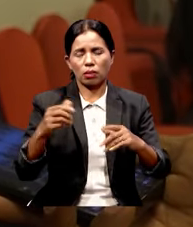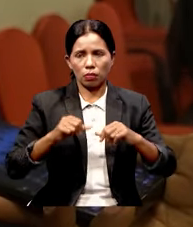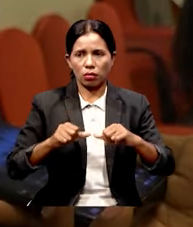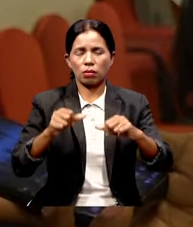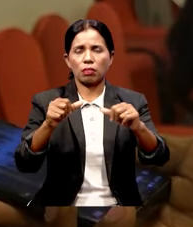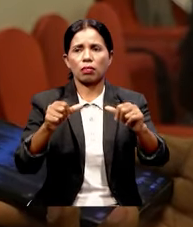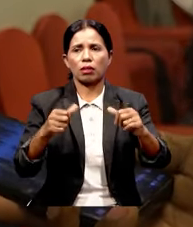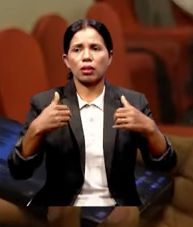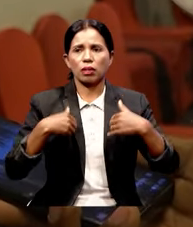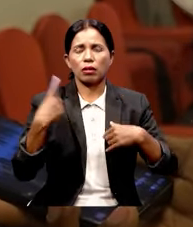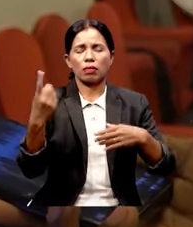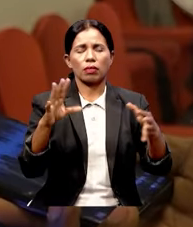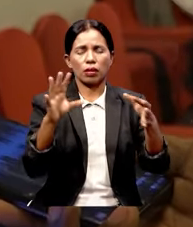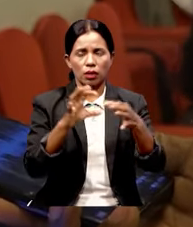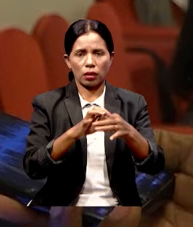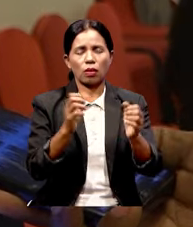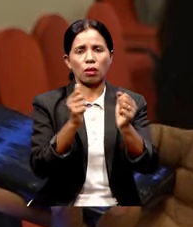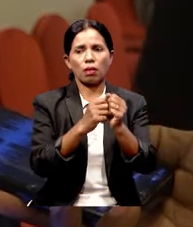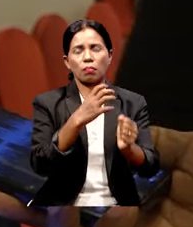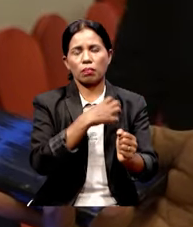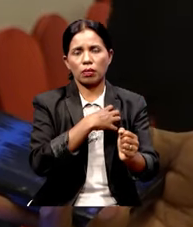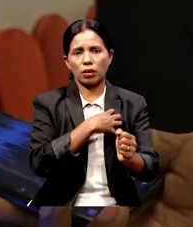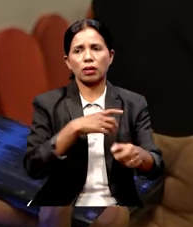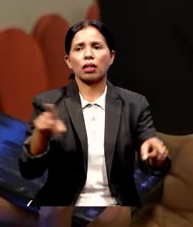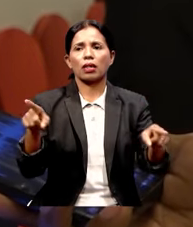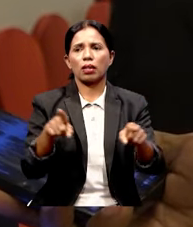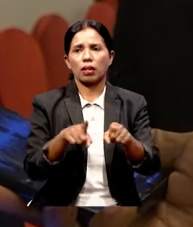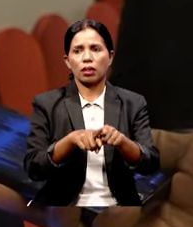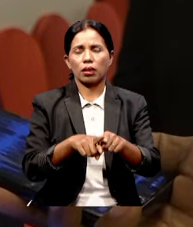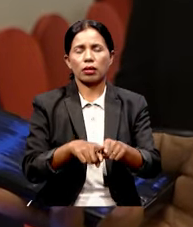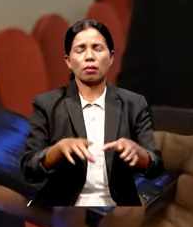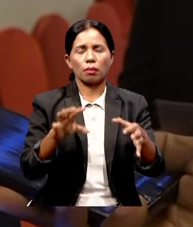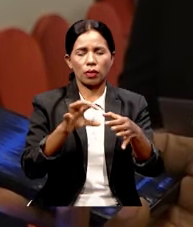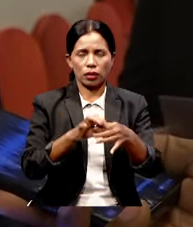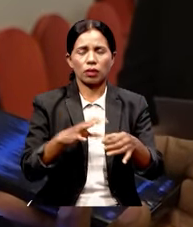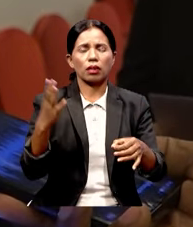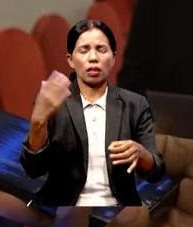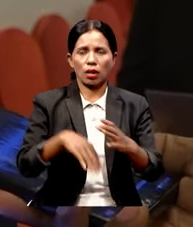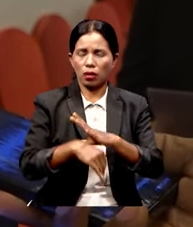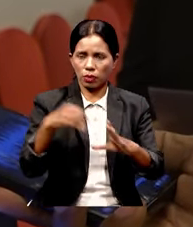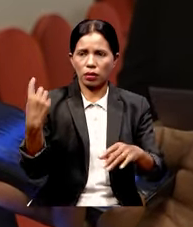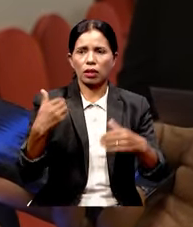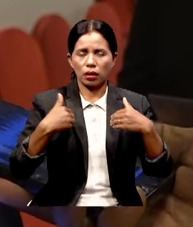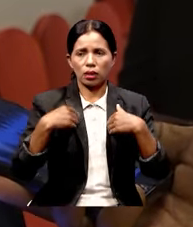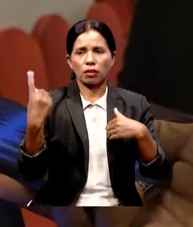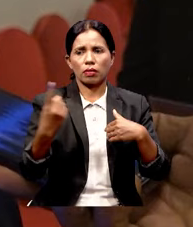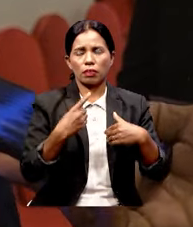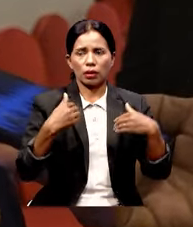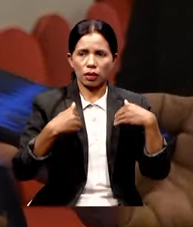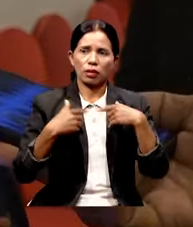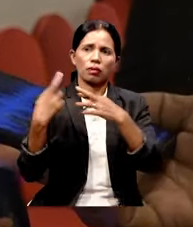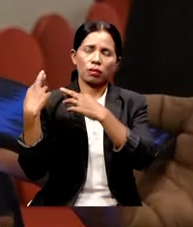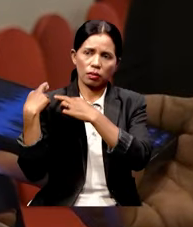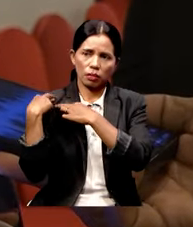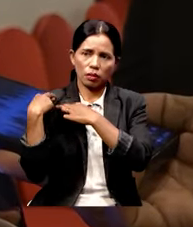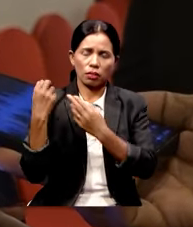ia mantain liga sama polisi. Hanya sahan is member dari polisi, mas ia nafati dia ia responsible moral